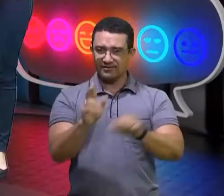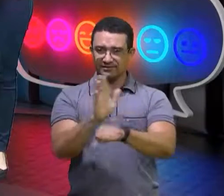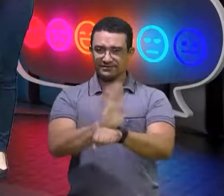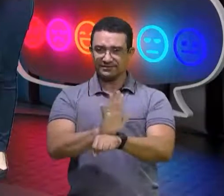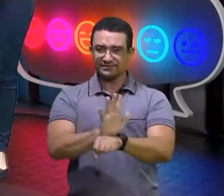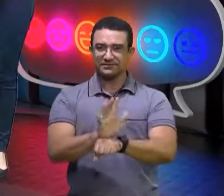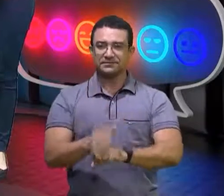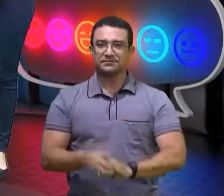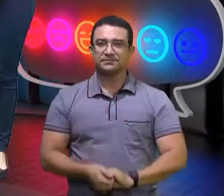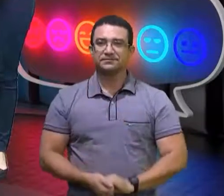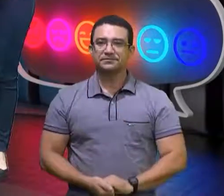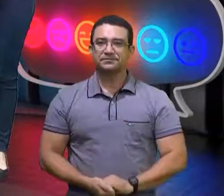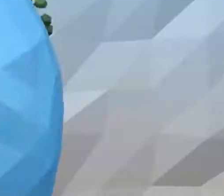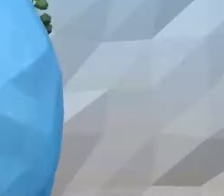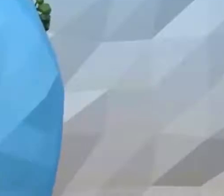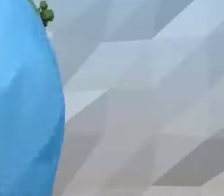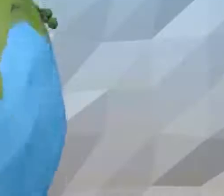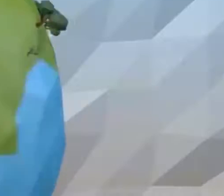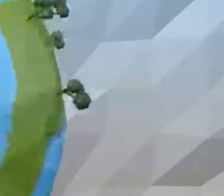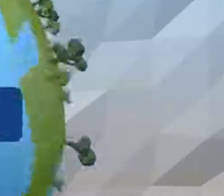vídeo.